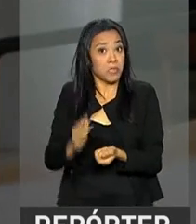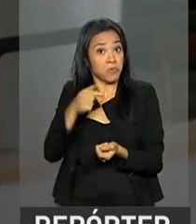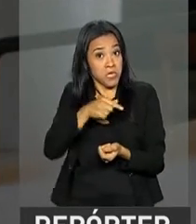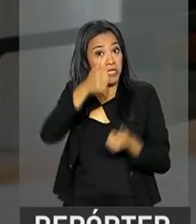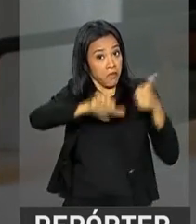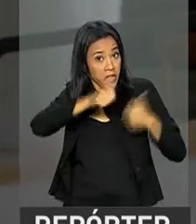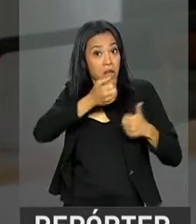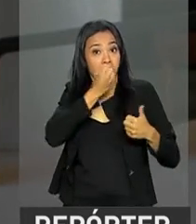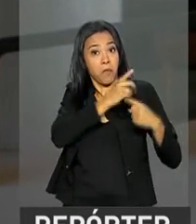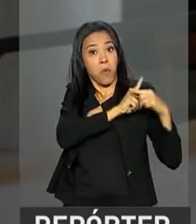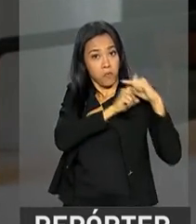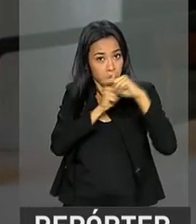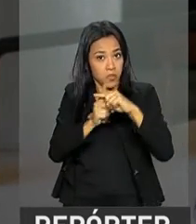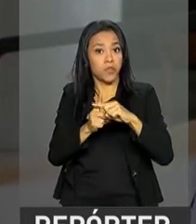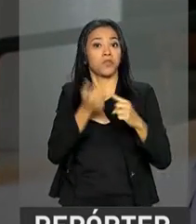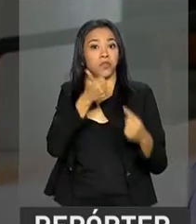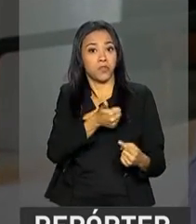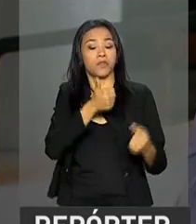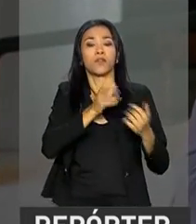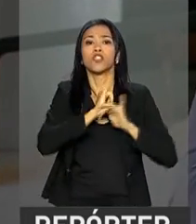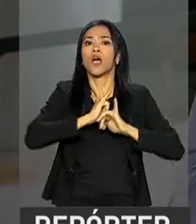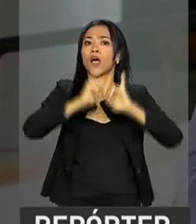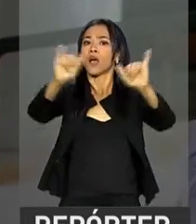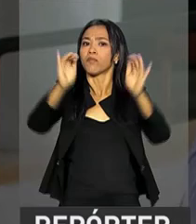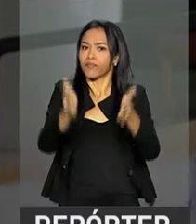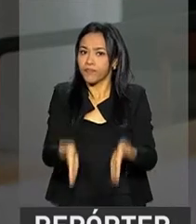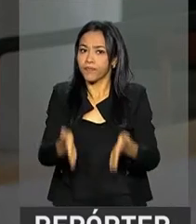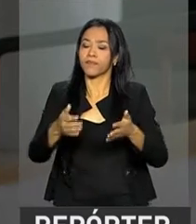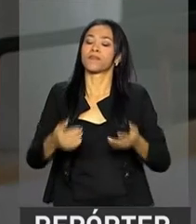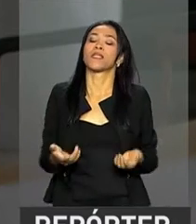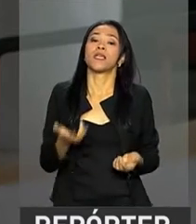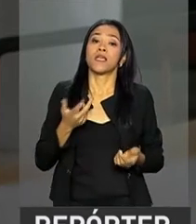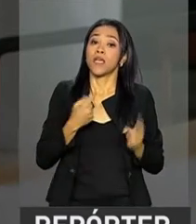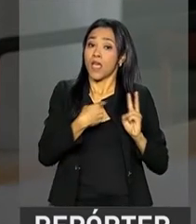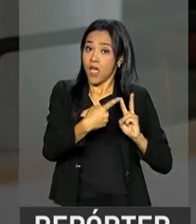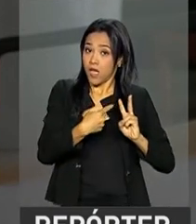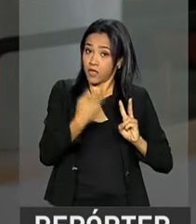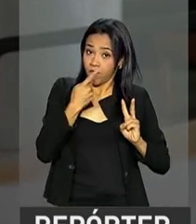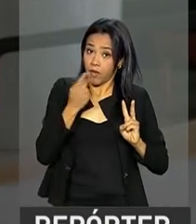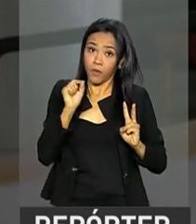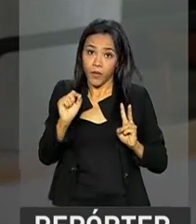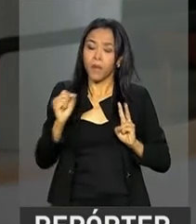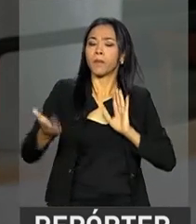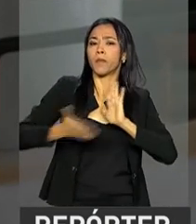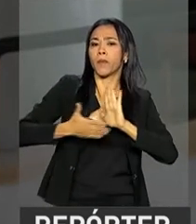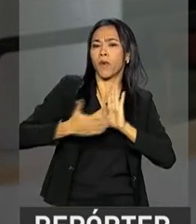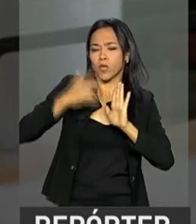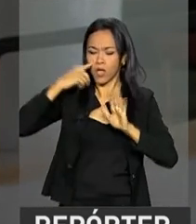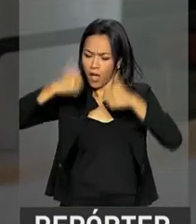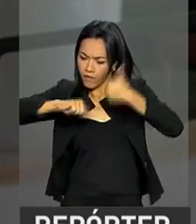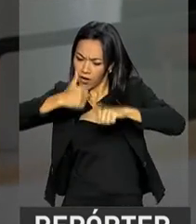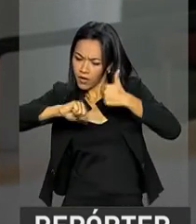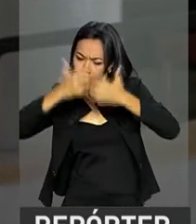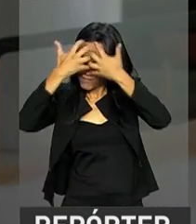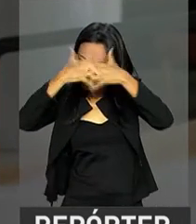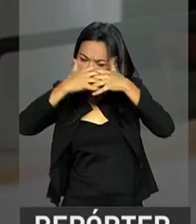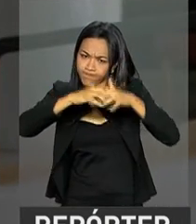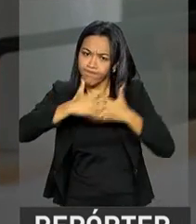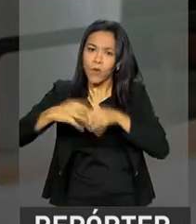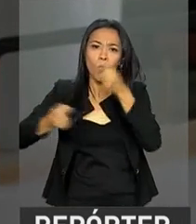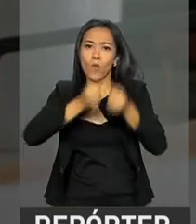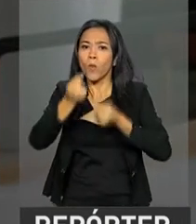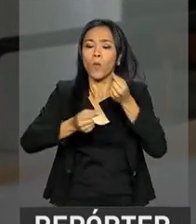extremamente positiva informou aí o palácio do planalto eles também analisaram propostas sobre a simplificação tributária